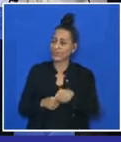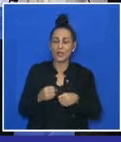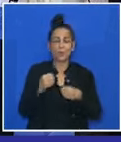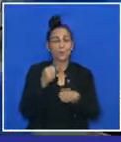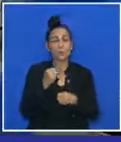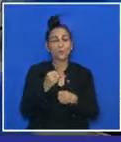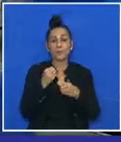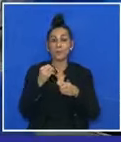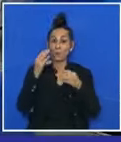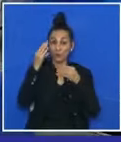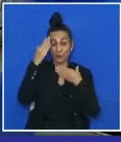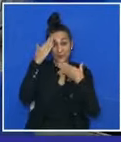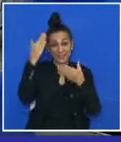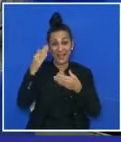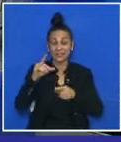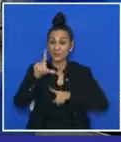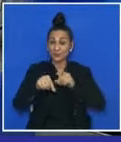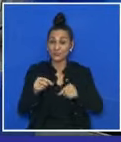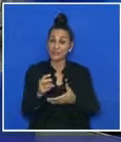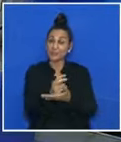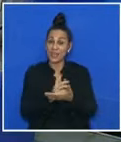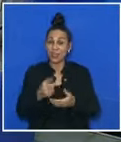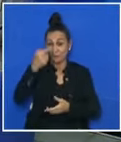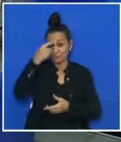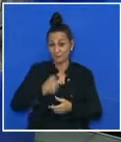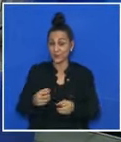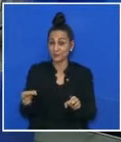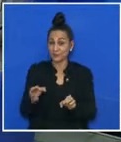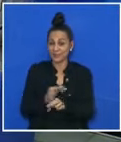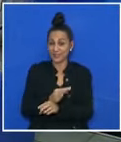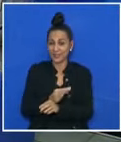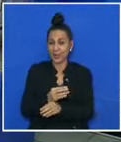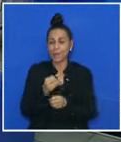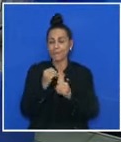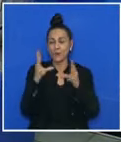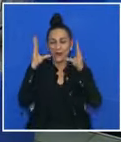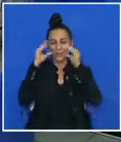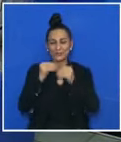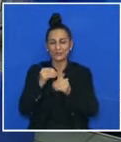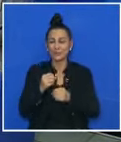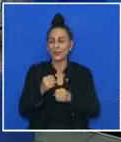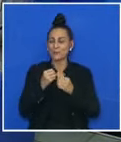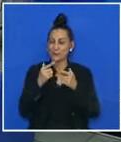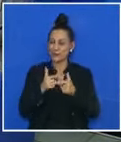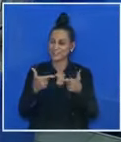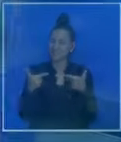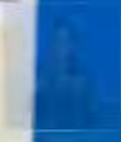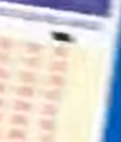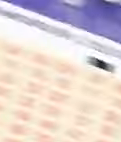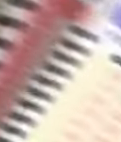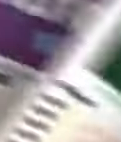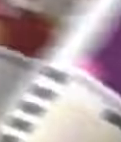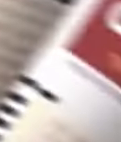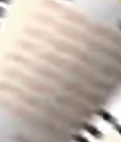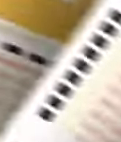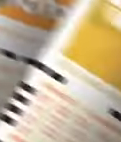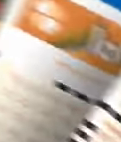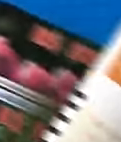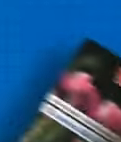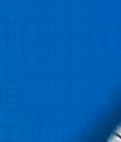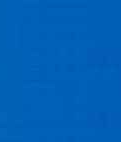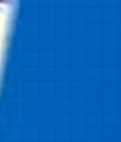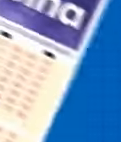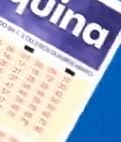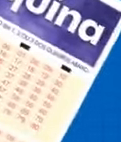Muito obrigada. Esse foi o sorteio da Quina. Eu vou ficando por aqui. Uma boa noite e boa sorte.